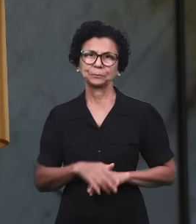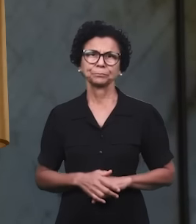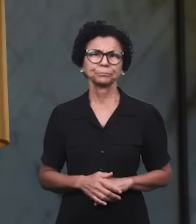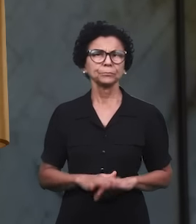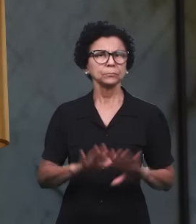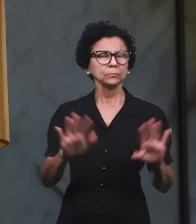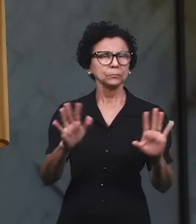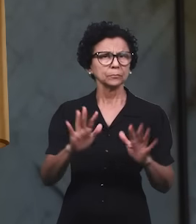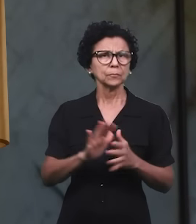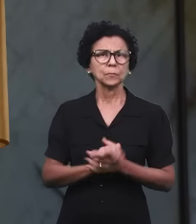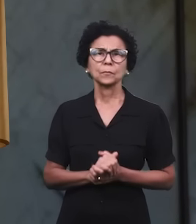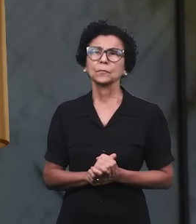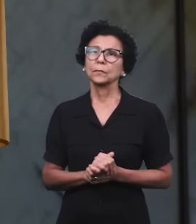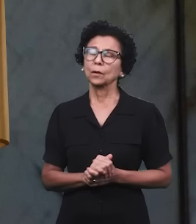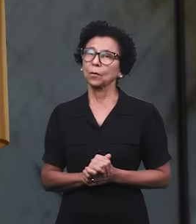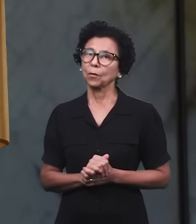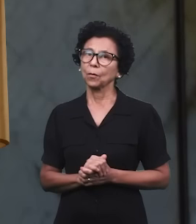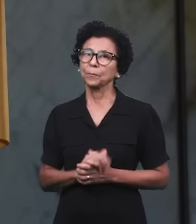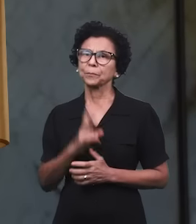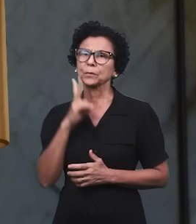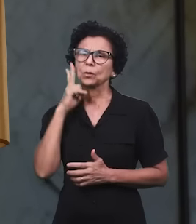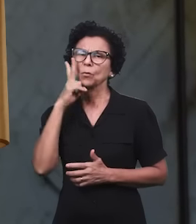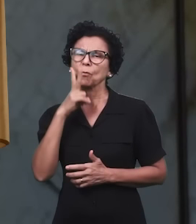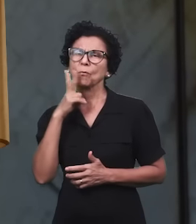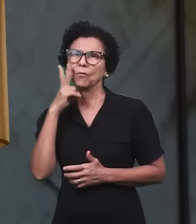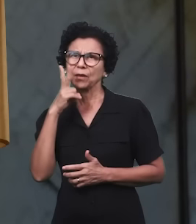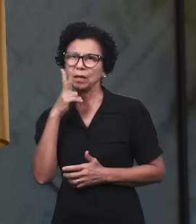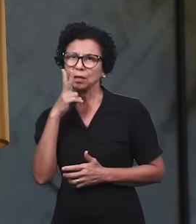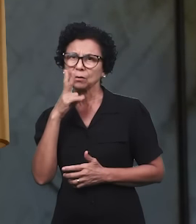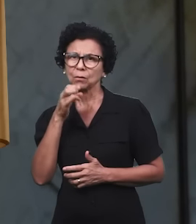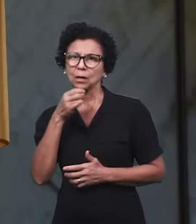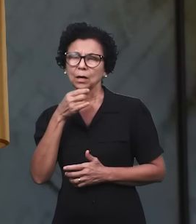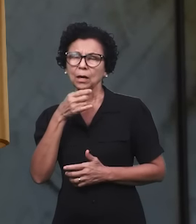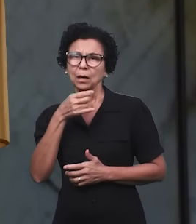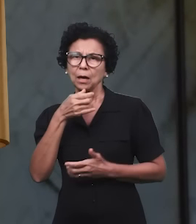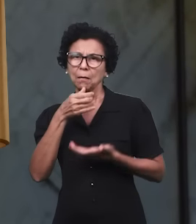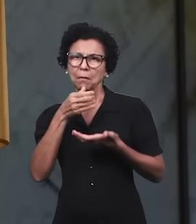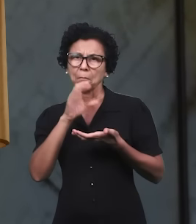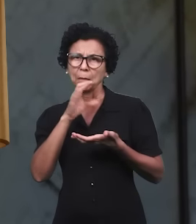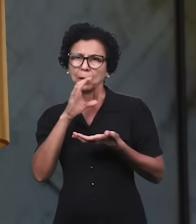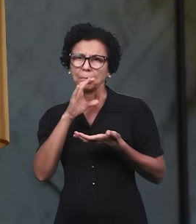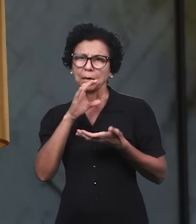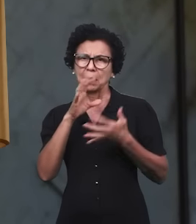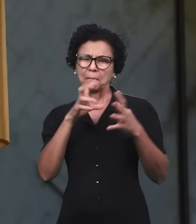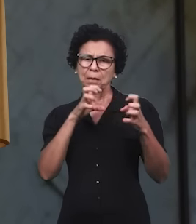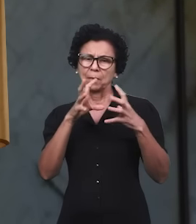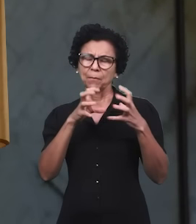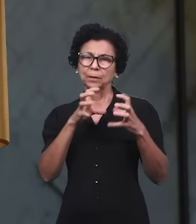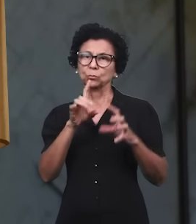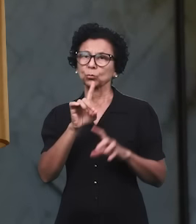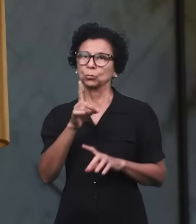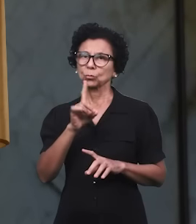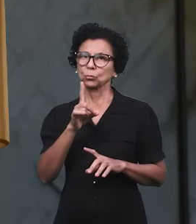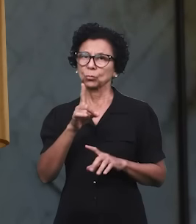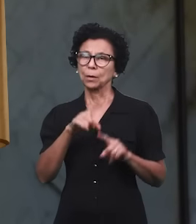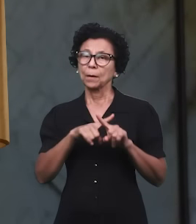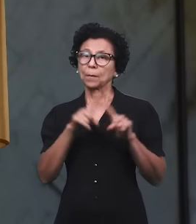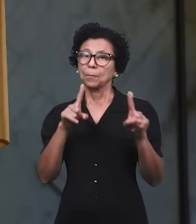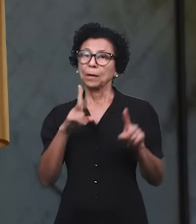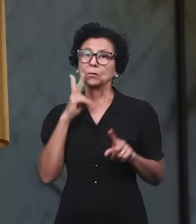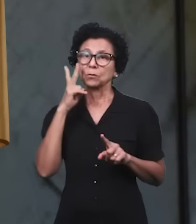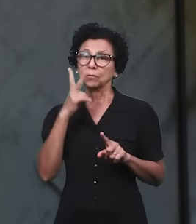vos embriagueis com o vinho em que há contenda, mas enchei-vos do Espírito